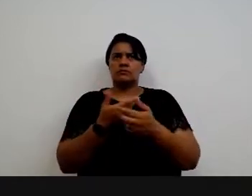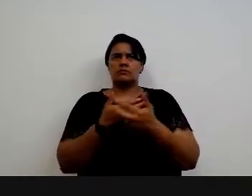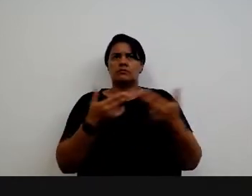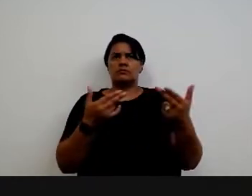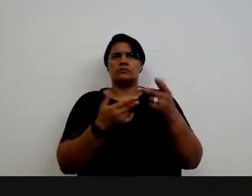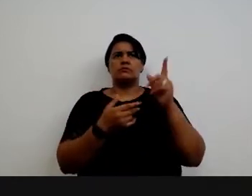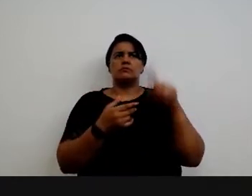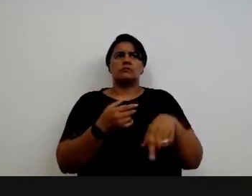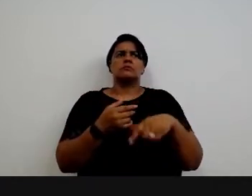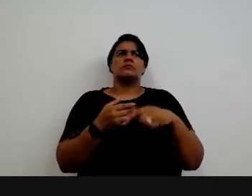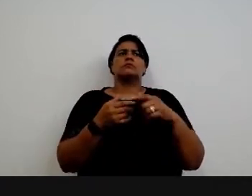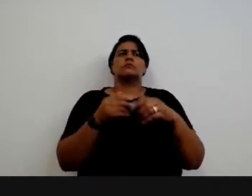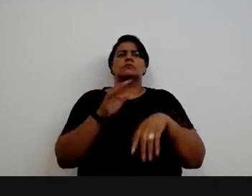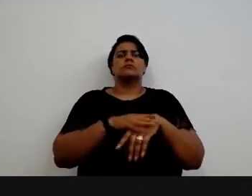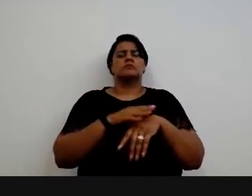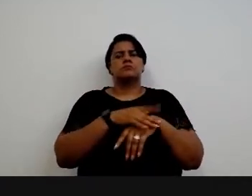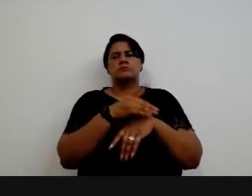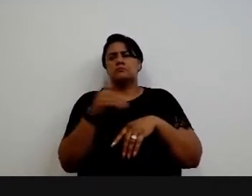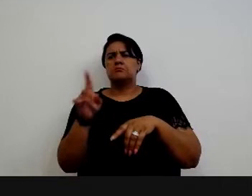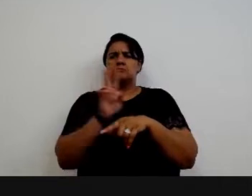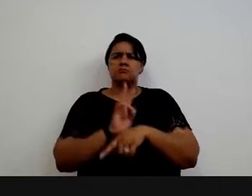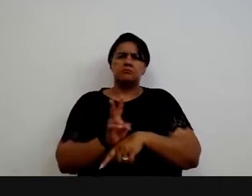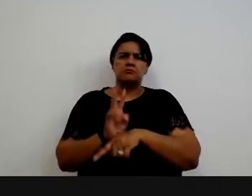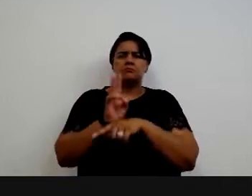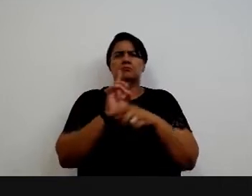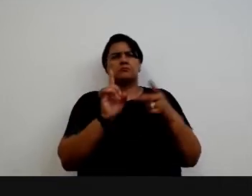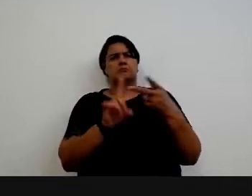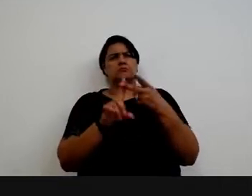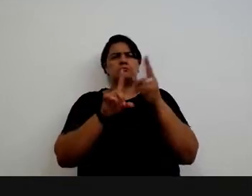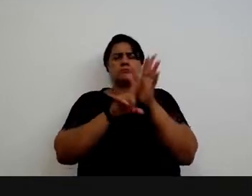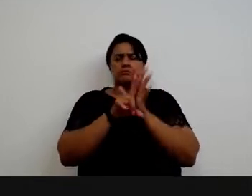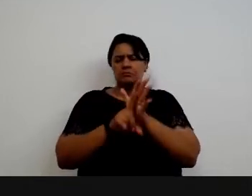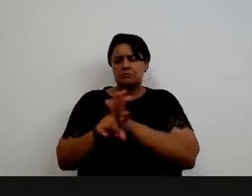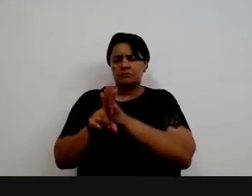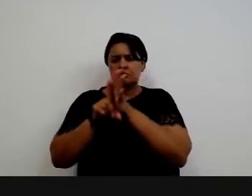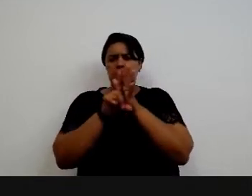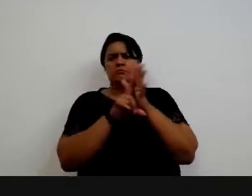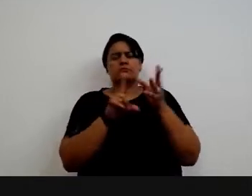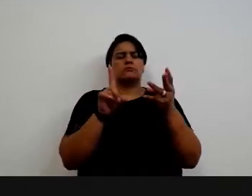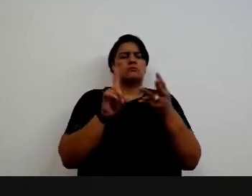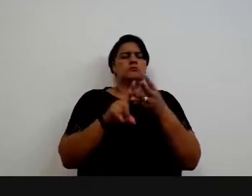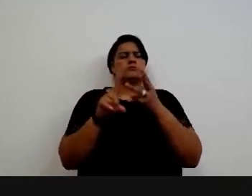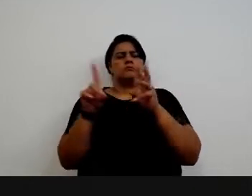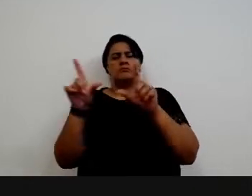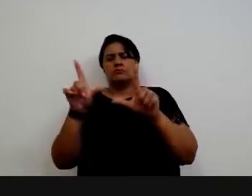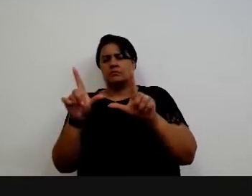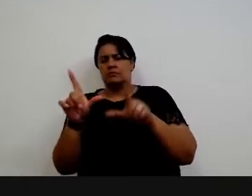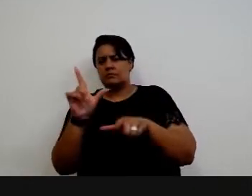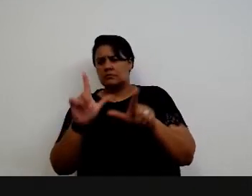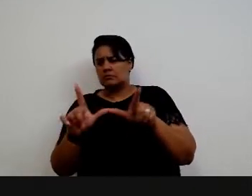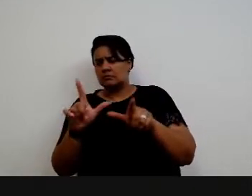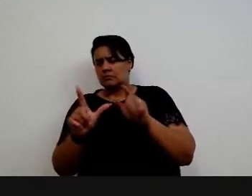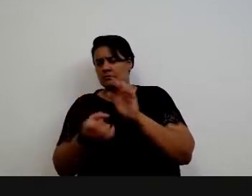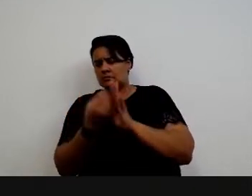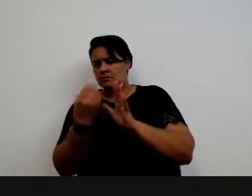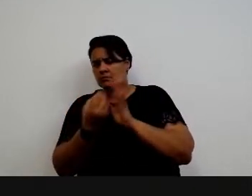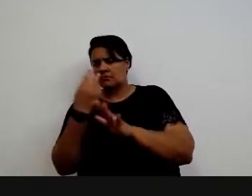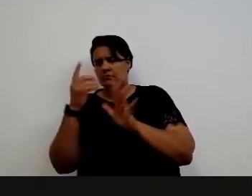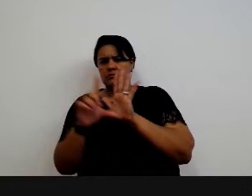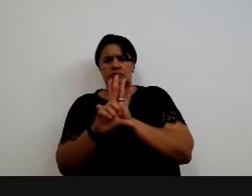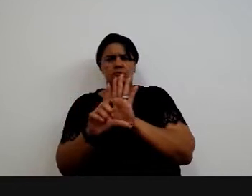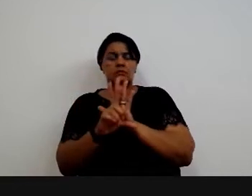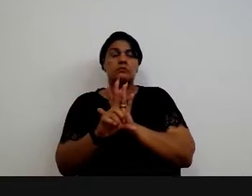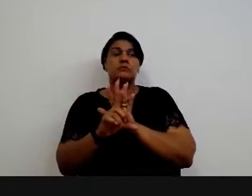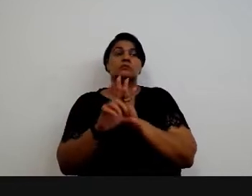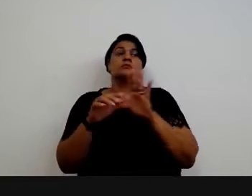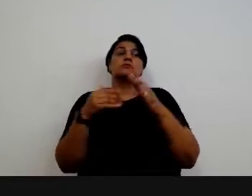parlamento legisla, o parlamento fiscaliza, isso as funções tradicionais, e